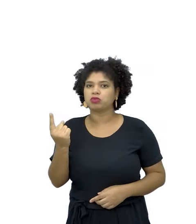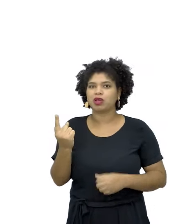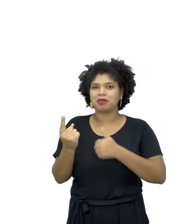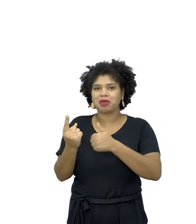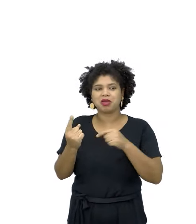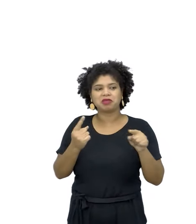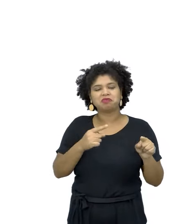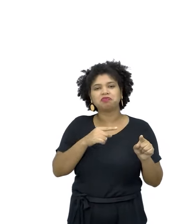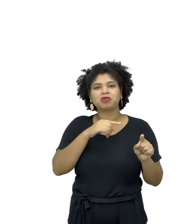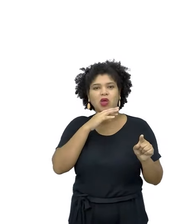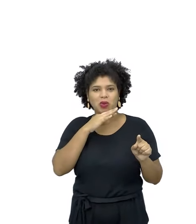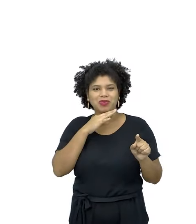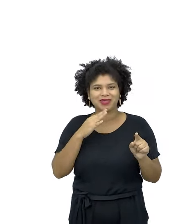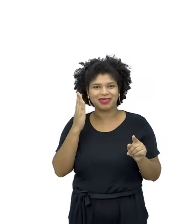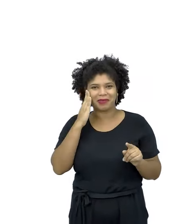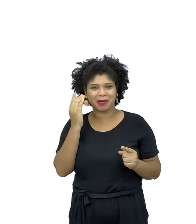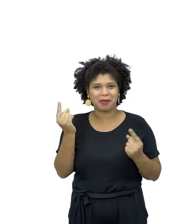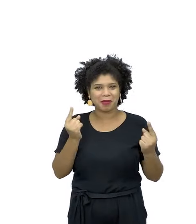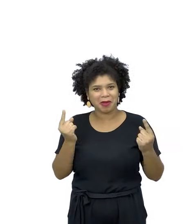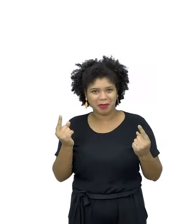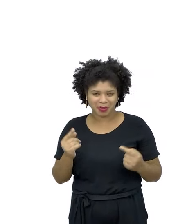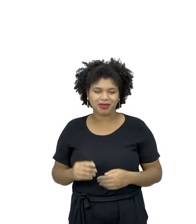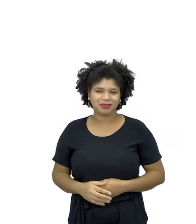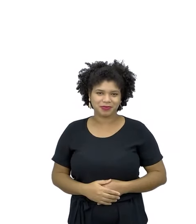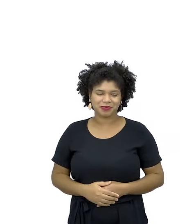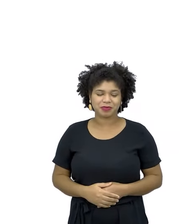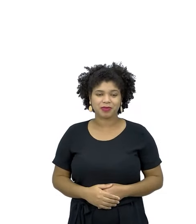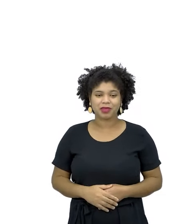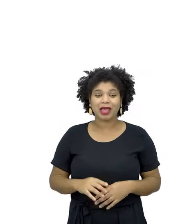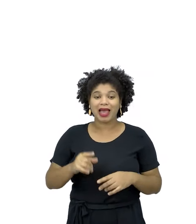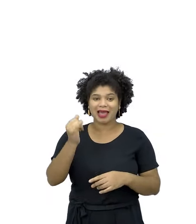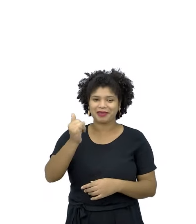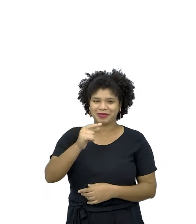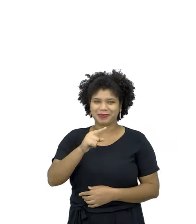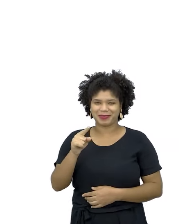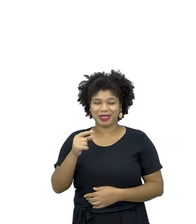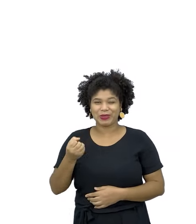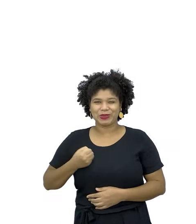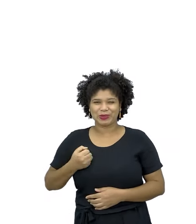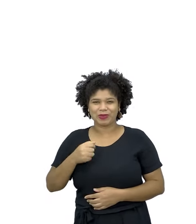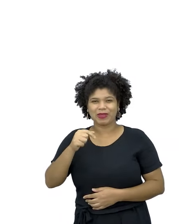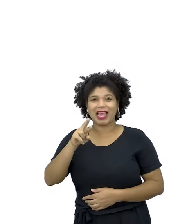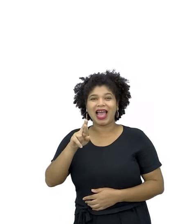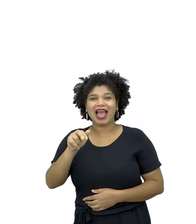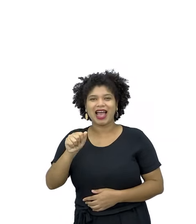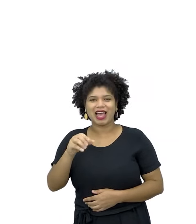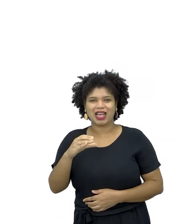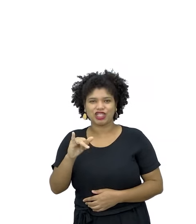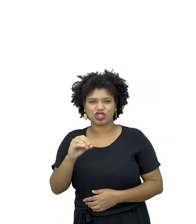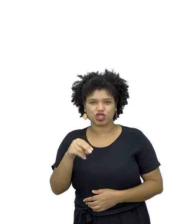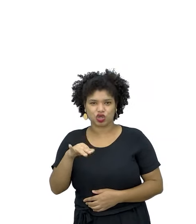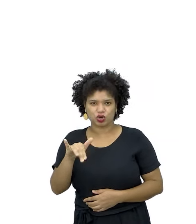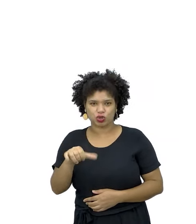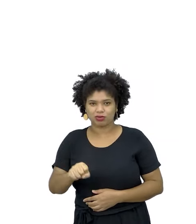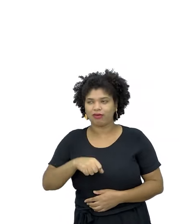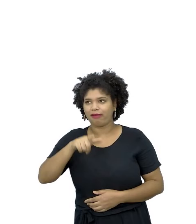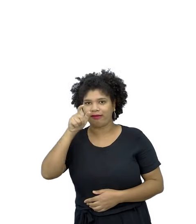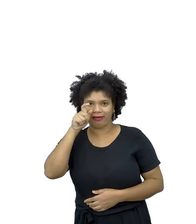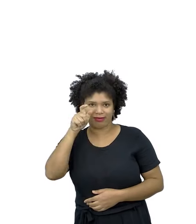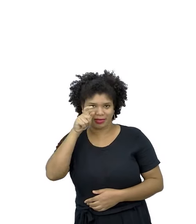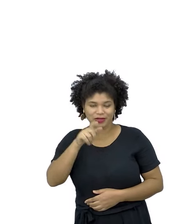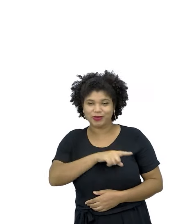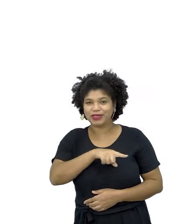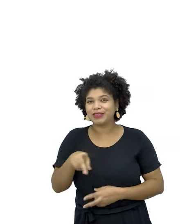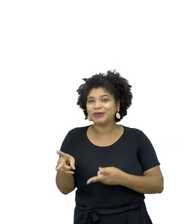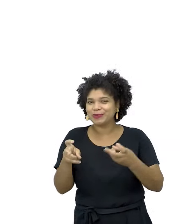Isso é interessante. E quando eu estou falando de racionais, gente, eu vou comentar um detalhe com vocês que eu acho muito interessante. Vocês já